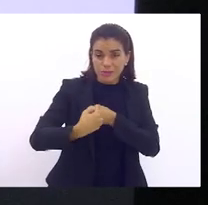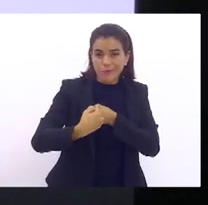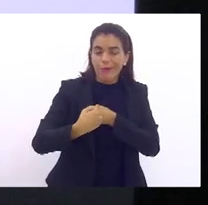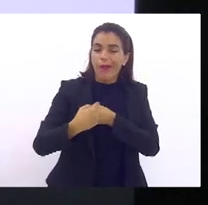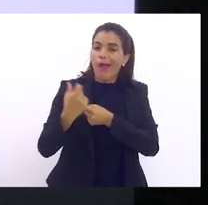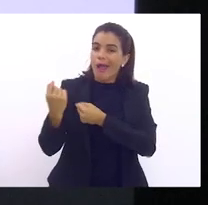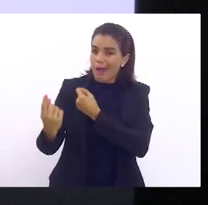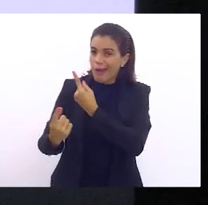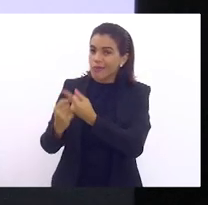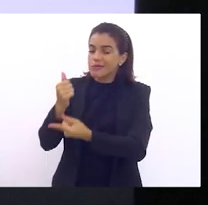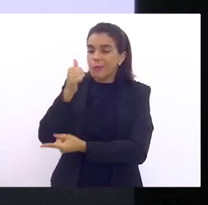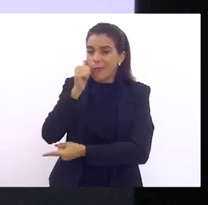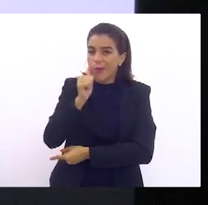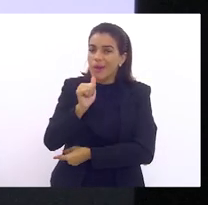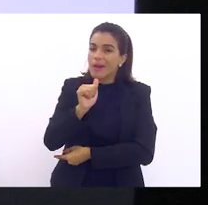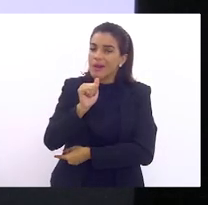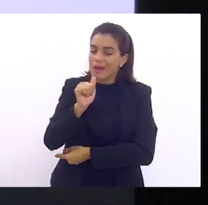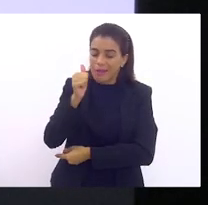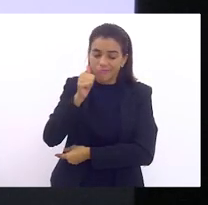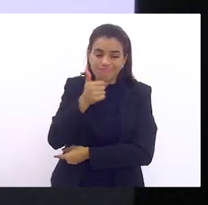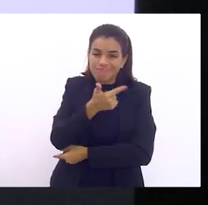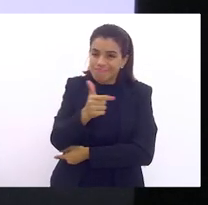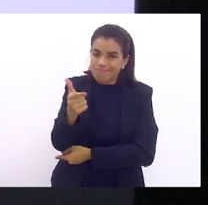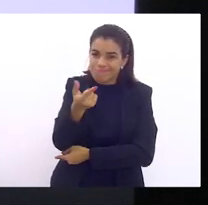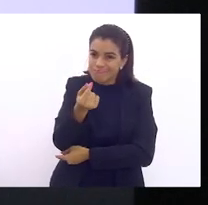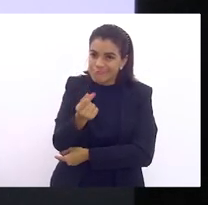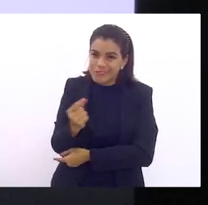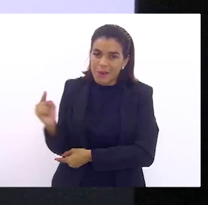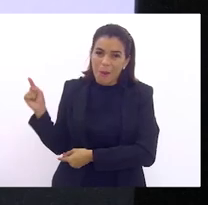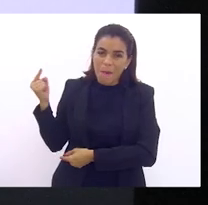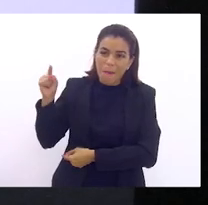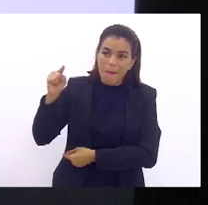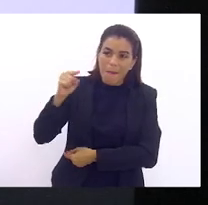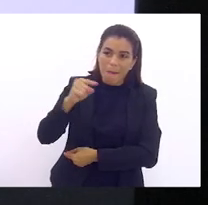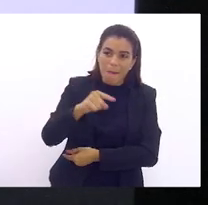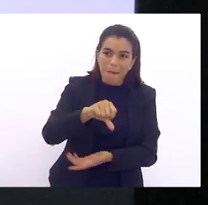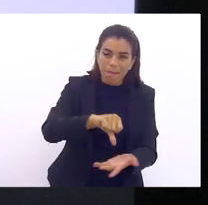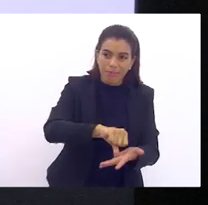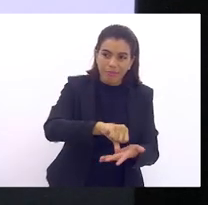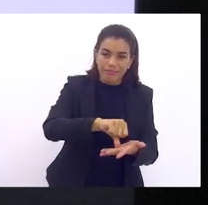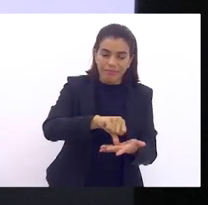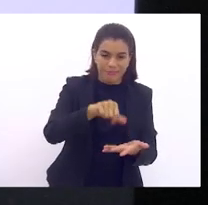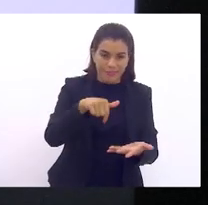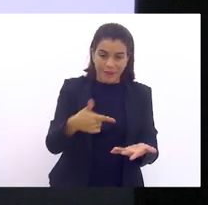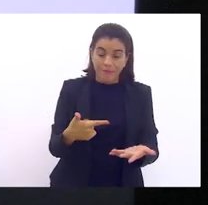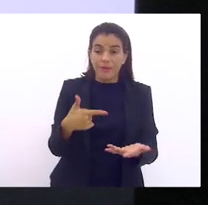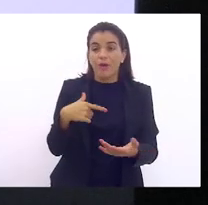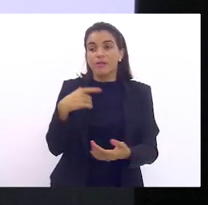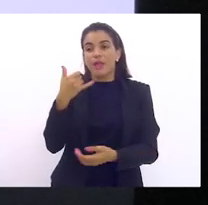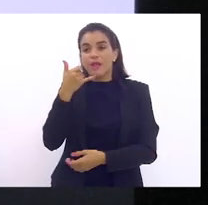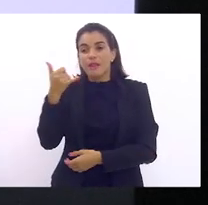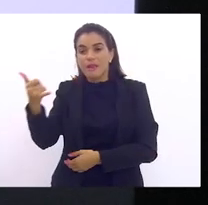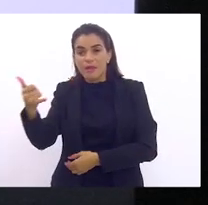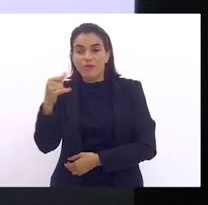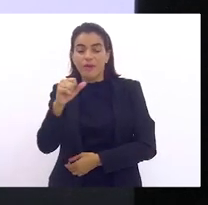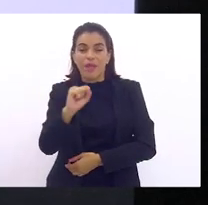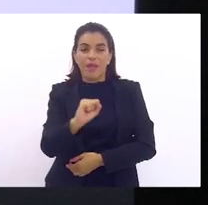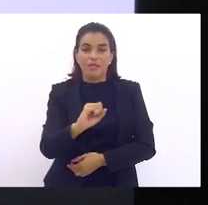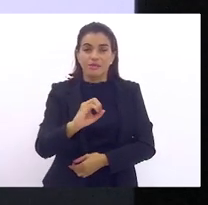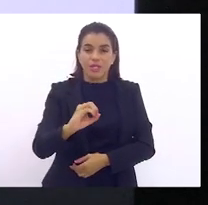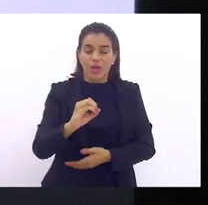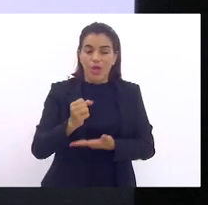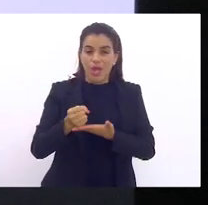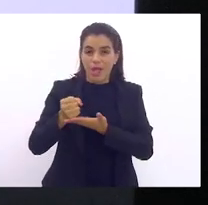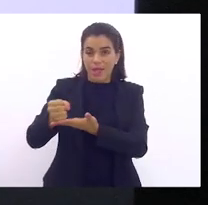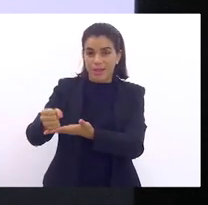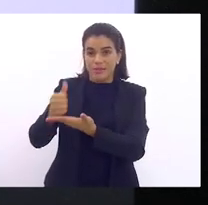capital então a disponibilização de um 0800 eh no é SOS mulher central e